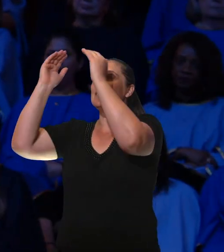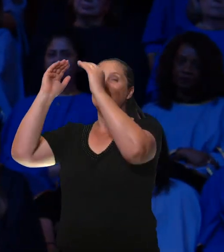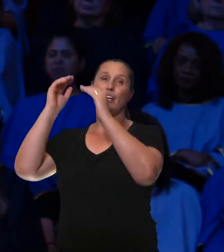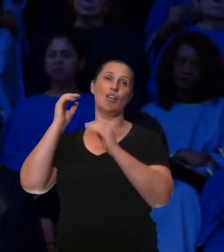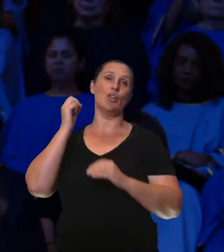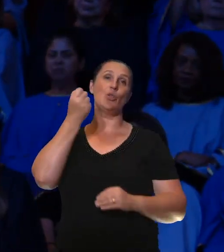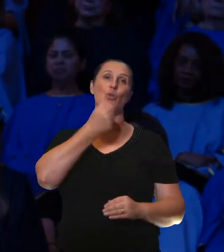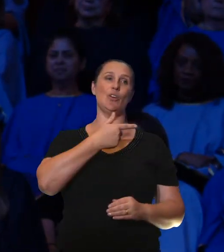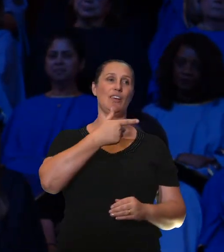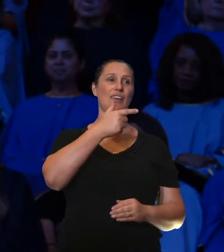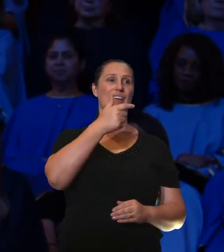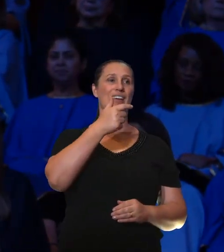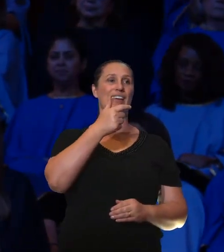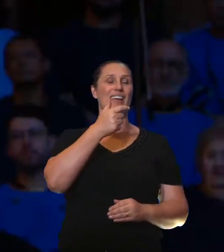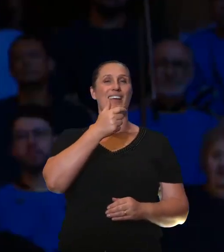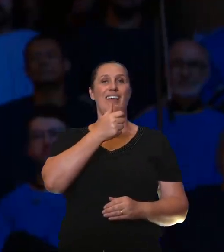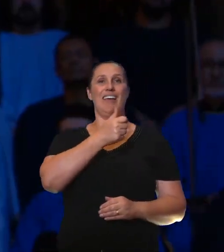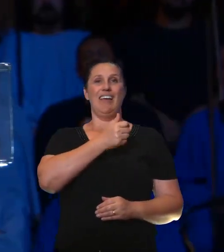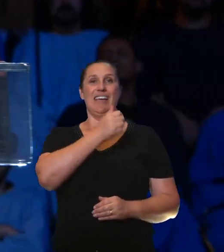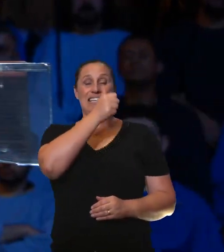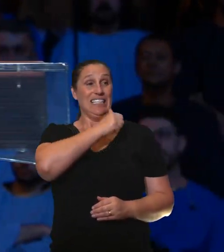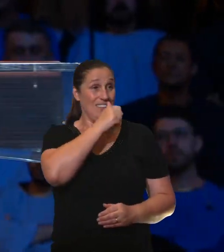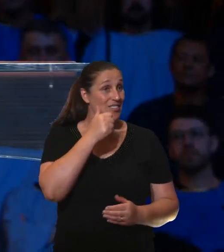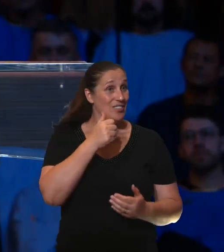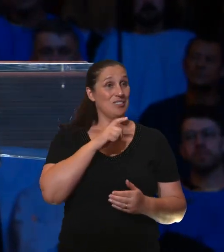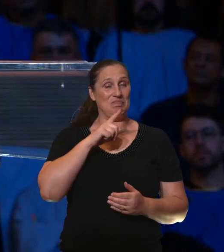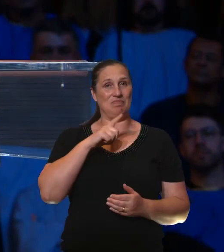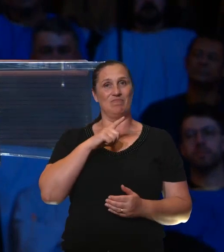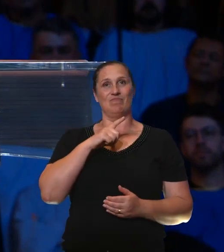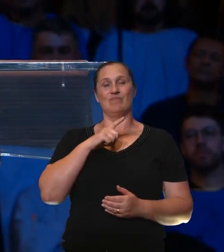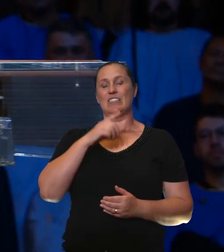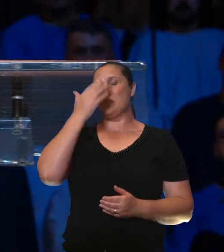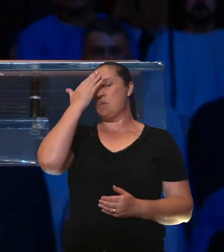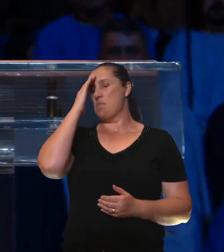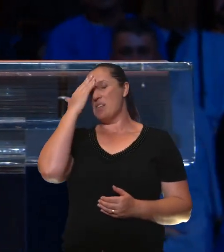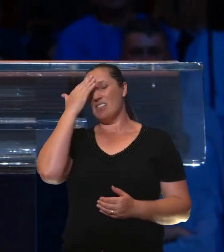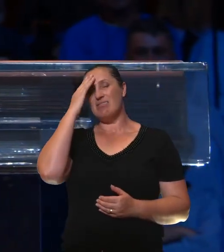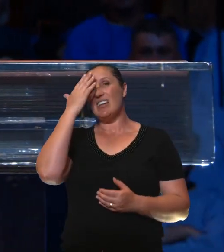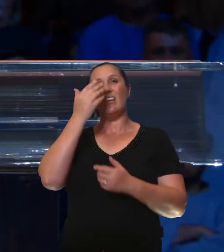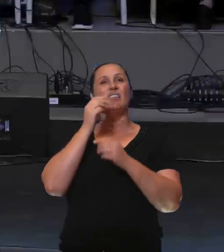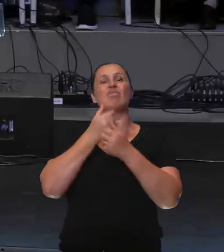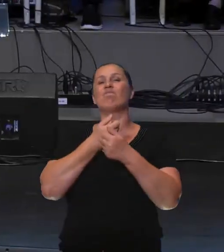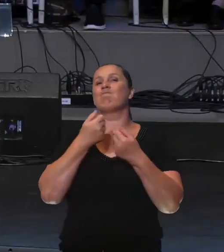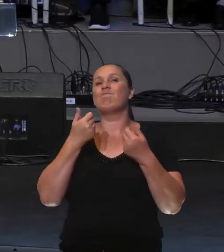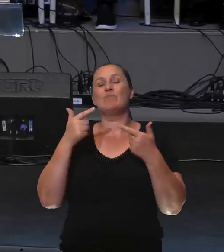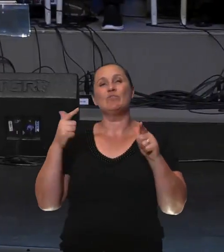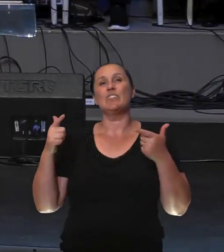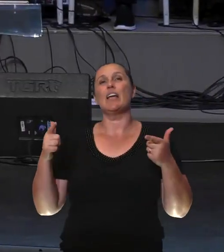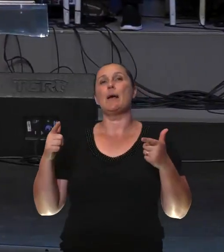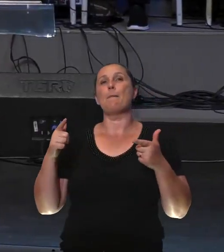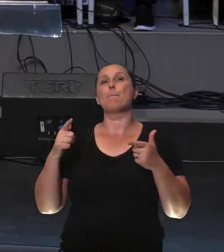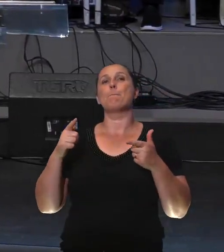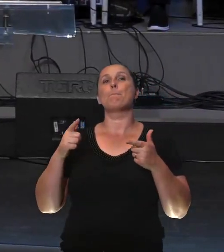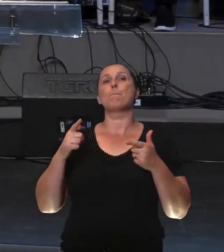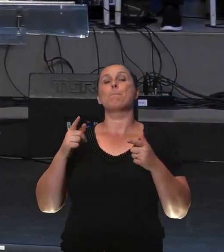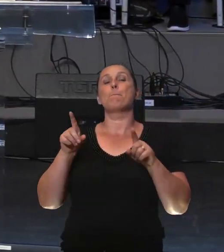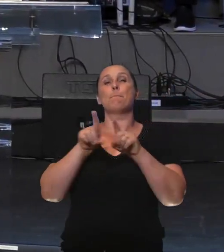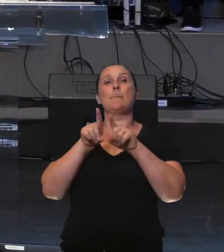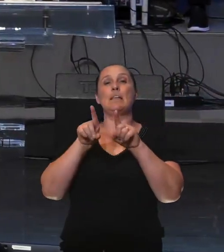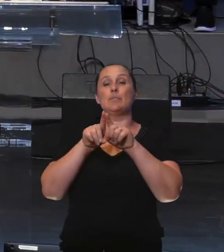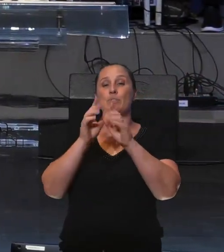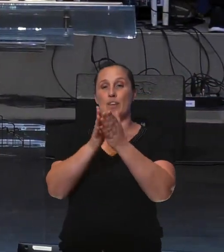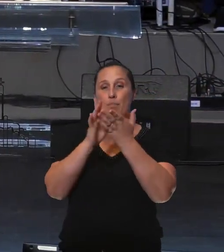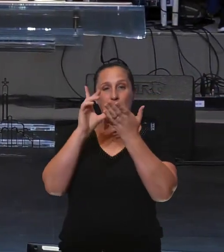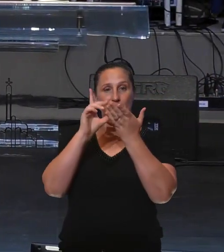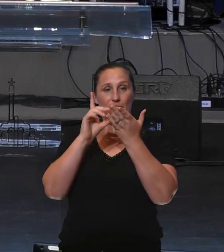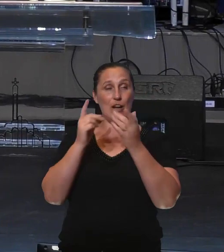sacrificar. Melhor sempre obedecer, mesmo sem entender, mesmo que a palavra ela vá contra a nossa vontade, o